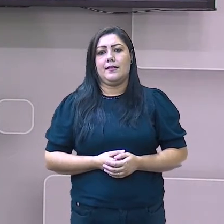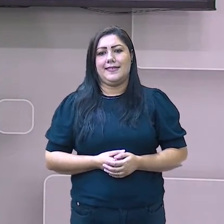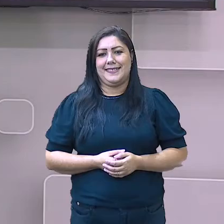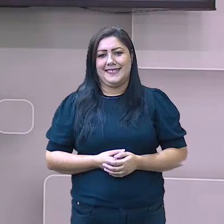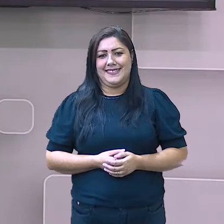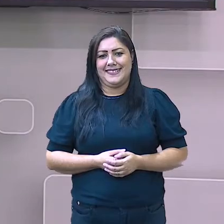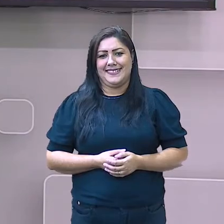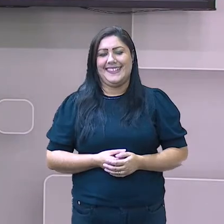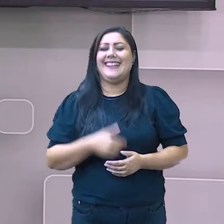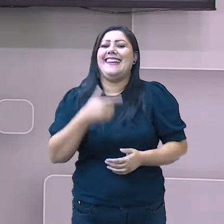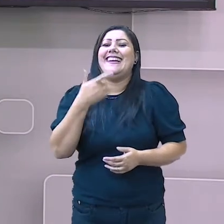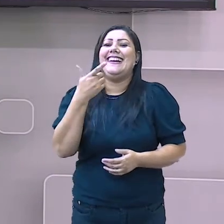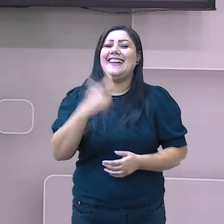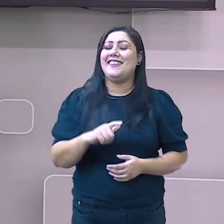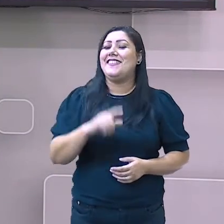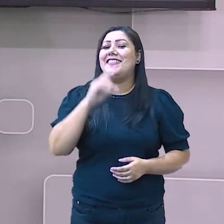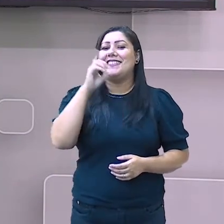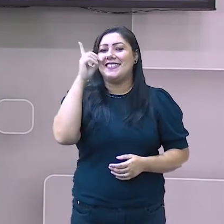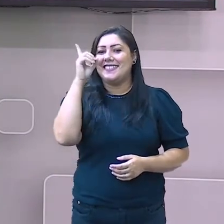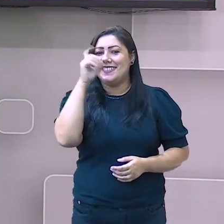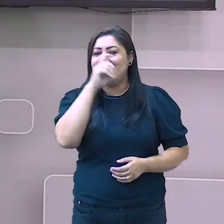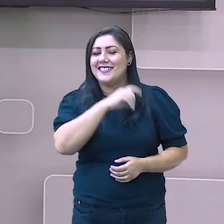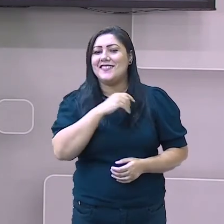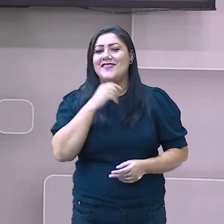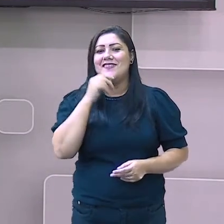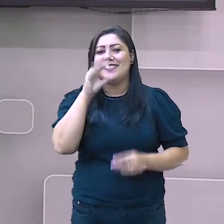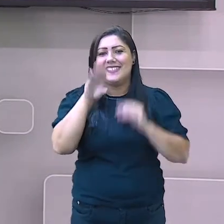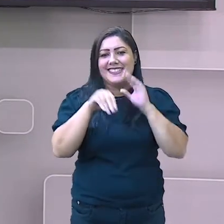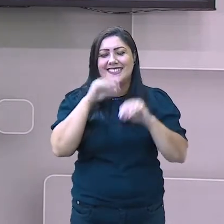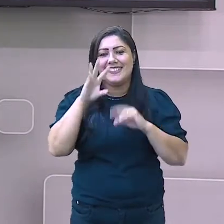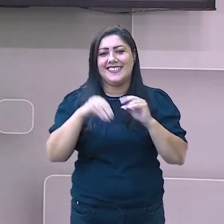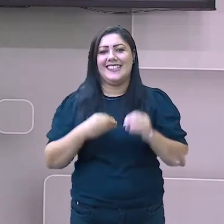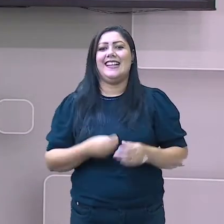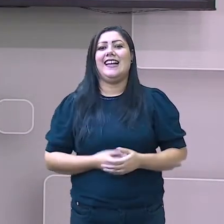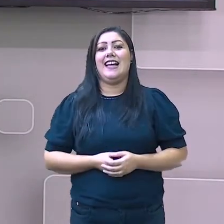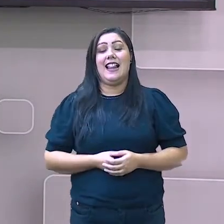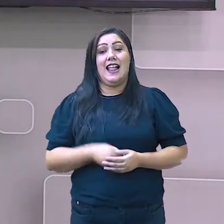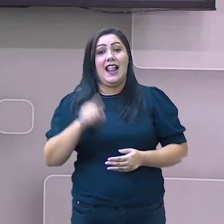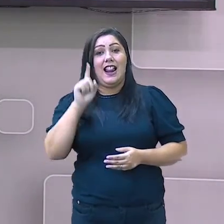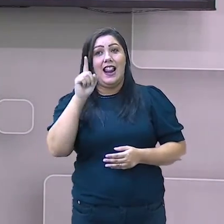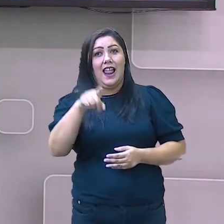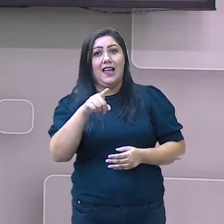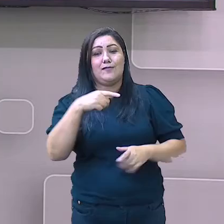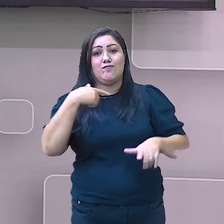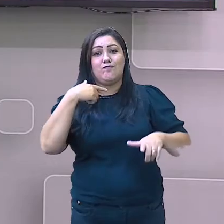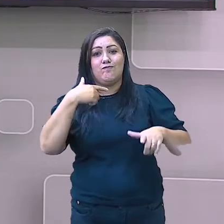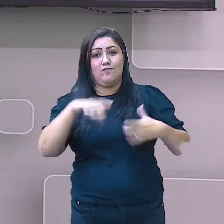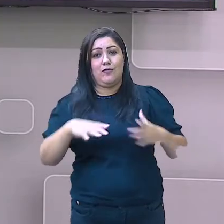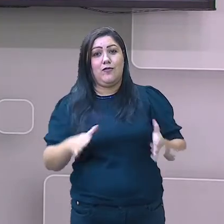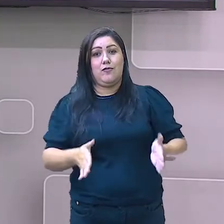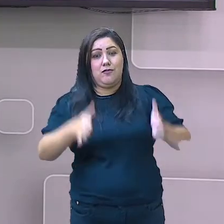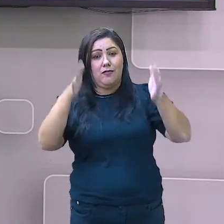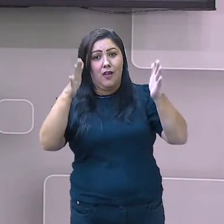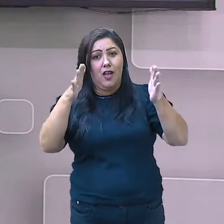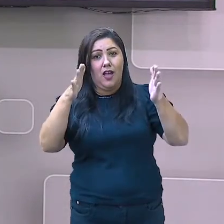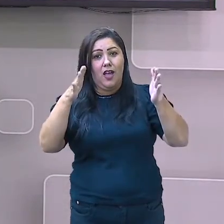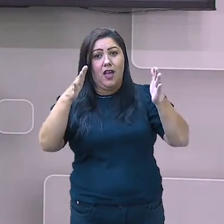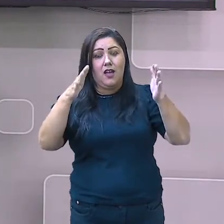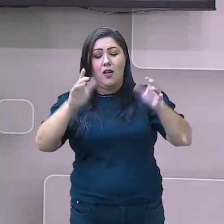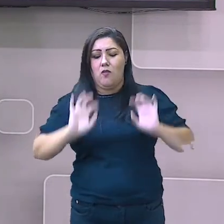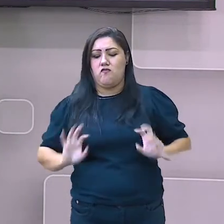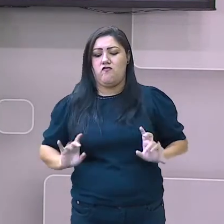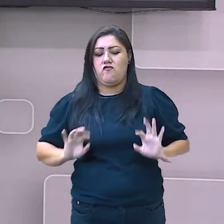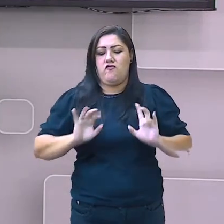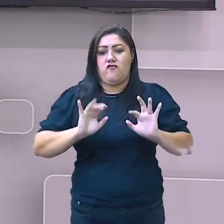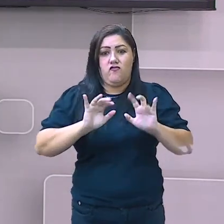outro trava-língua aqui na história, Smolny, foi invadido pela Guarda Vermelha, baseando